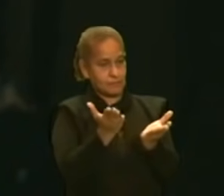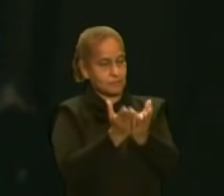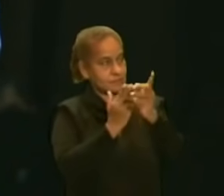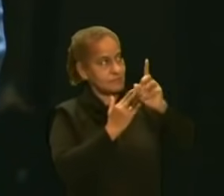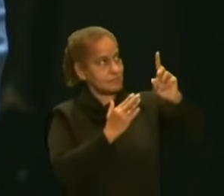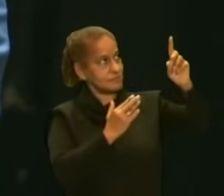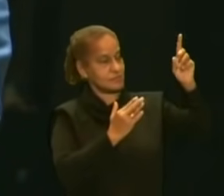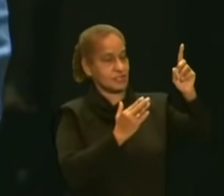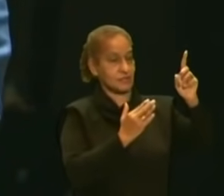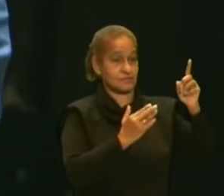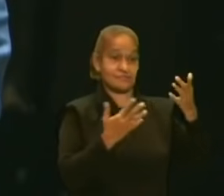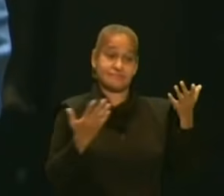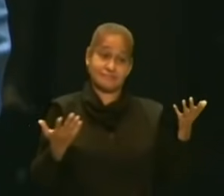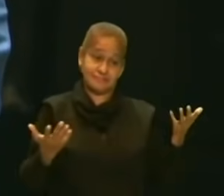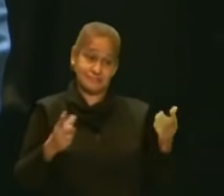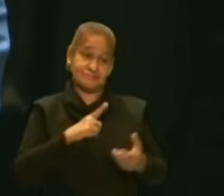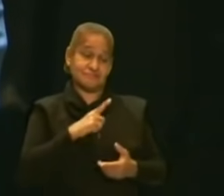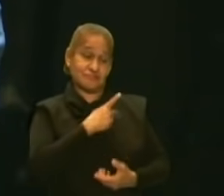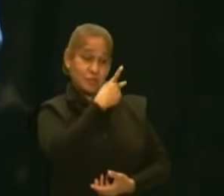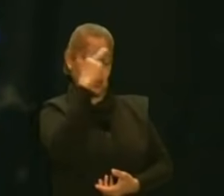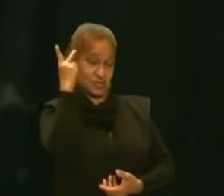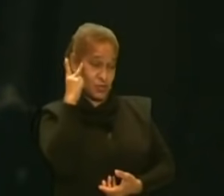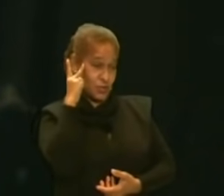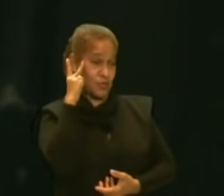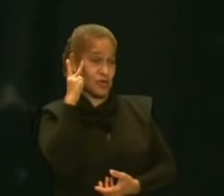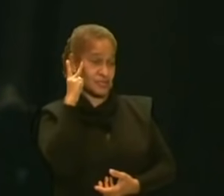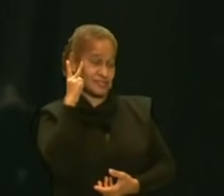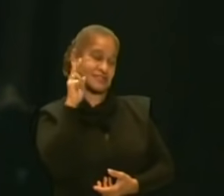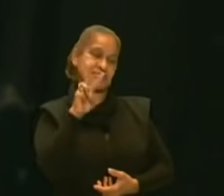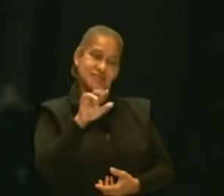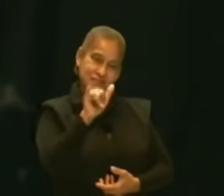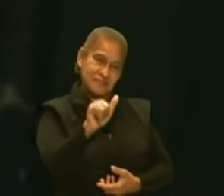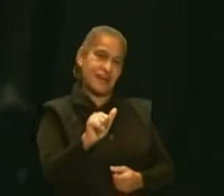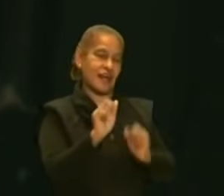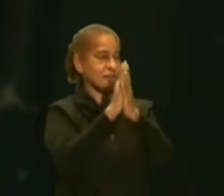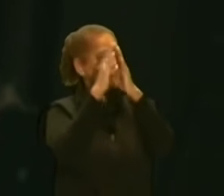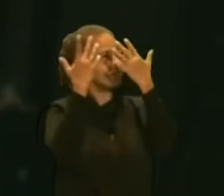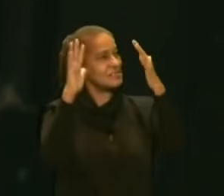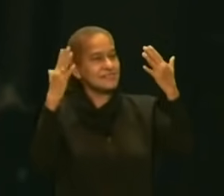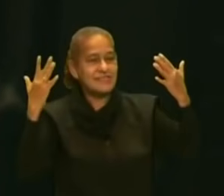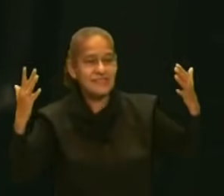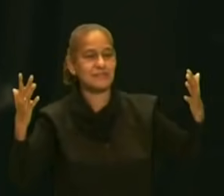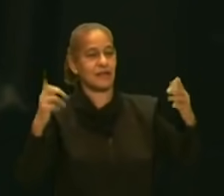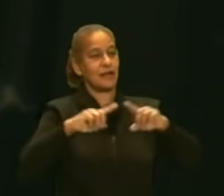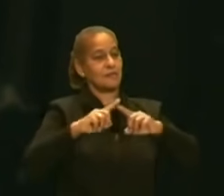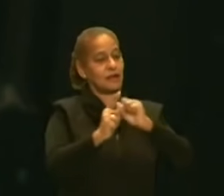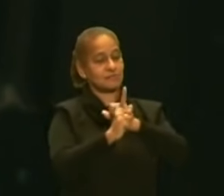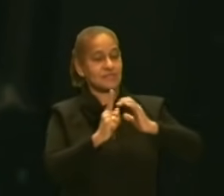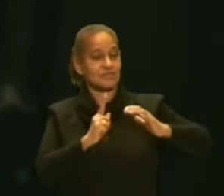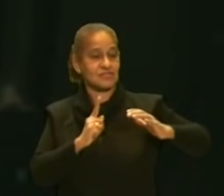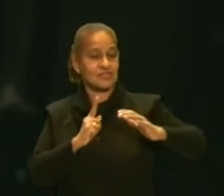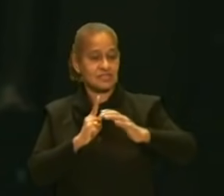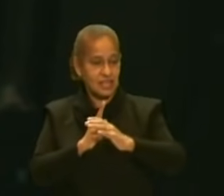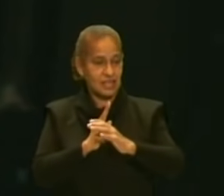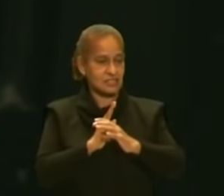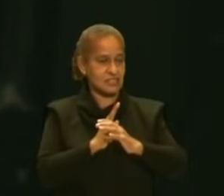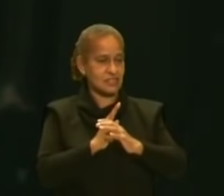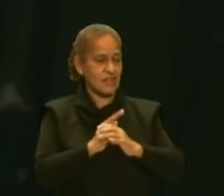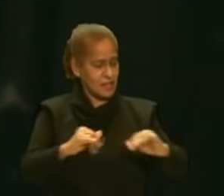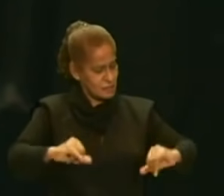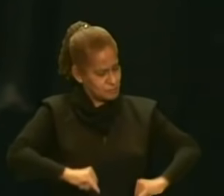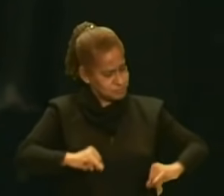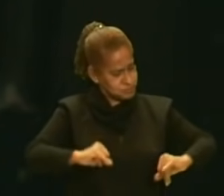vão celebrar isso, a sociedade vai começar a morrer por causa disso.